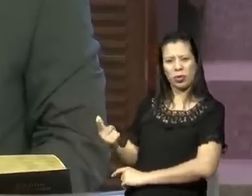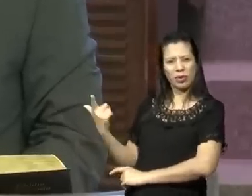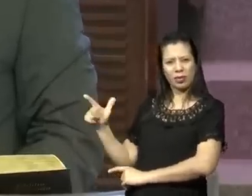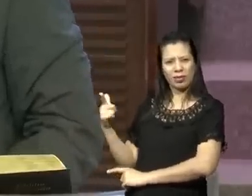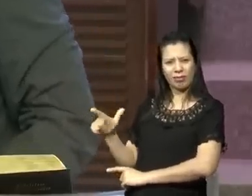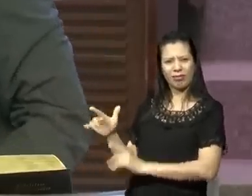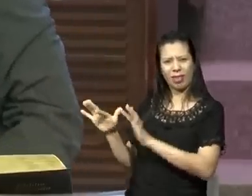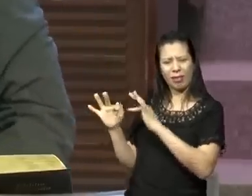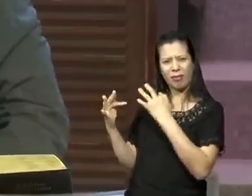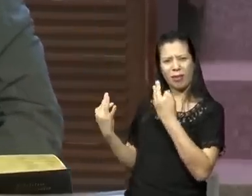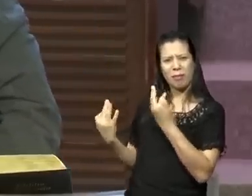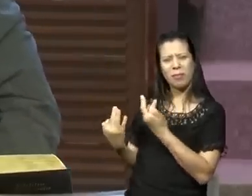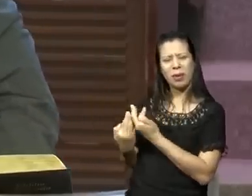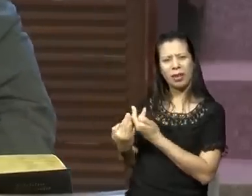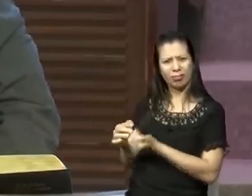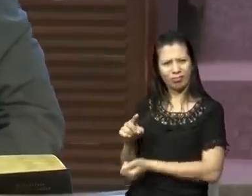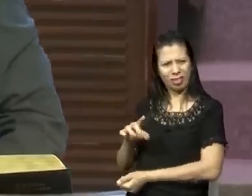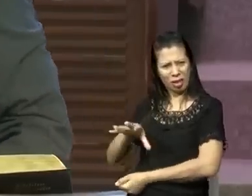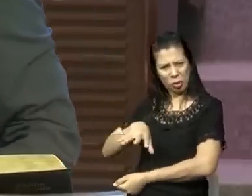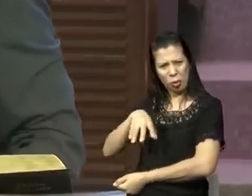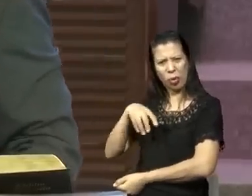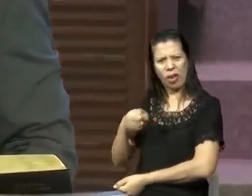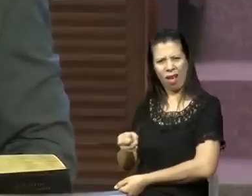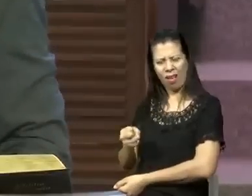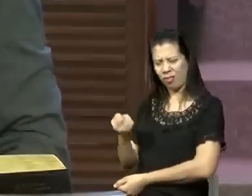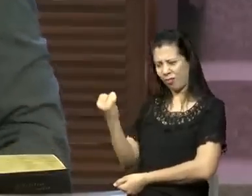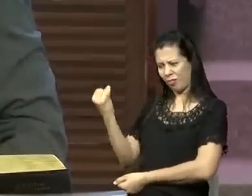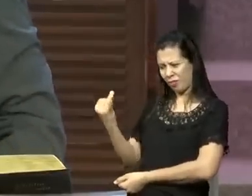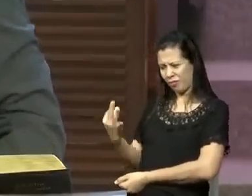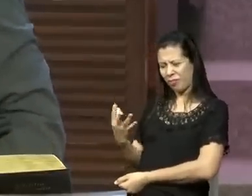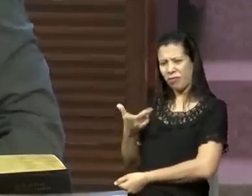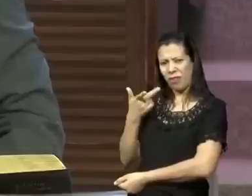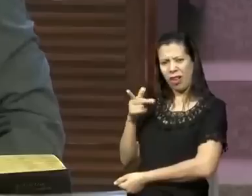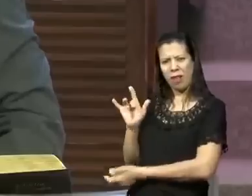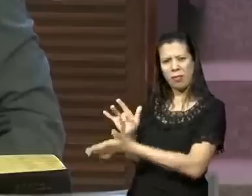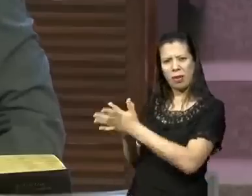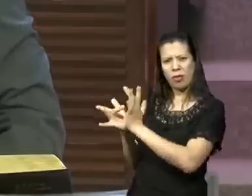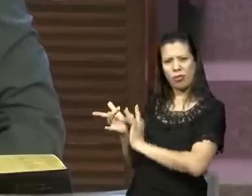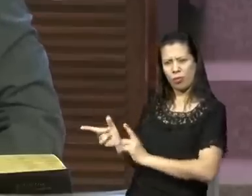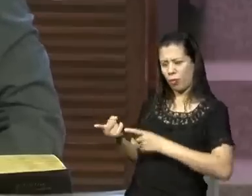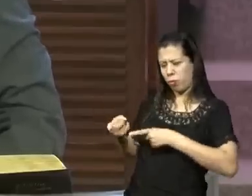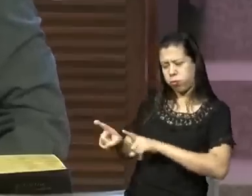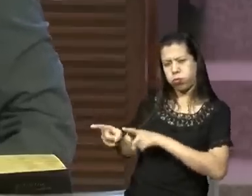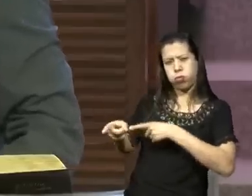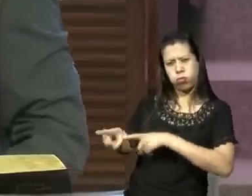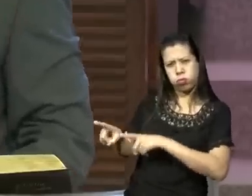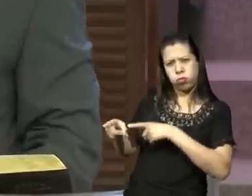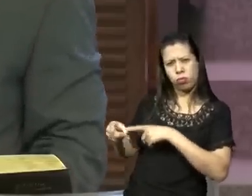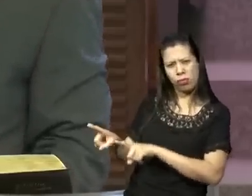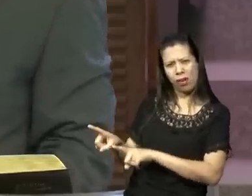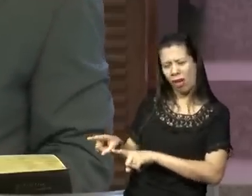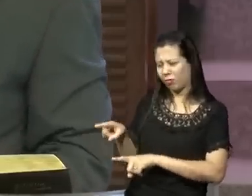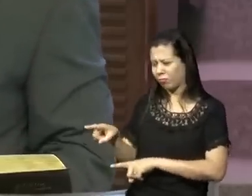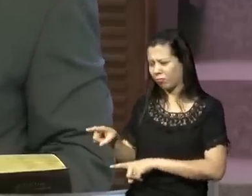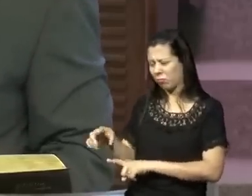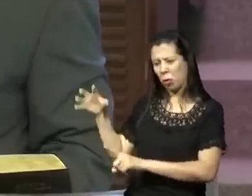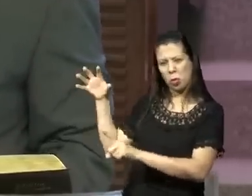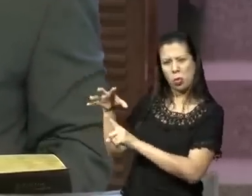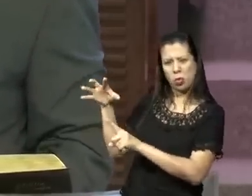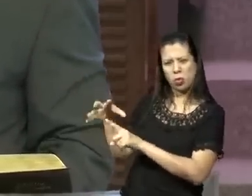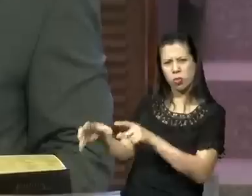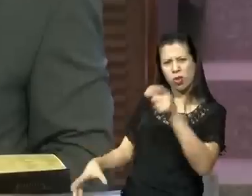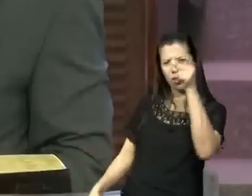Você teria coragem de dizer para Jesus que ele era possuído pelo demônio quando ele era cheio do Espírito Santo até o ponto chega um ser humano